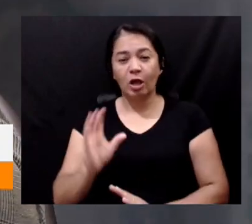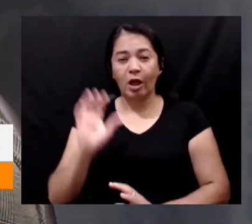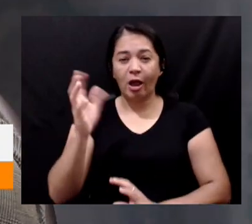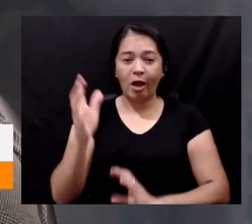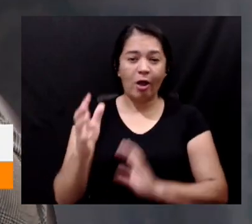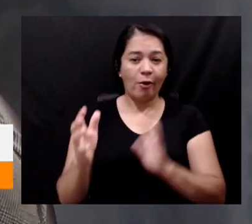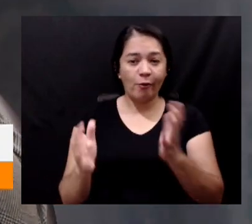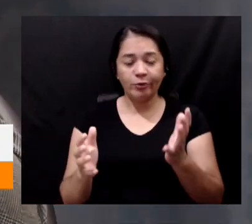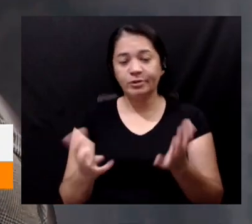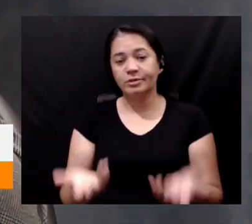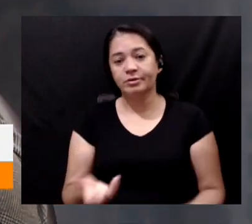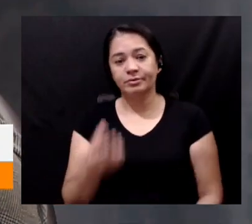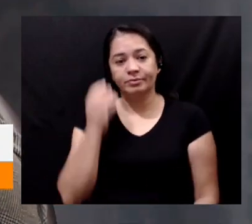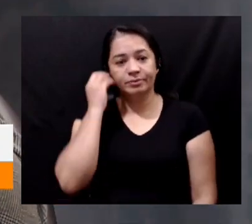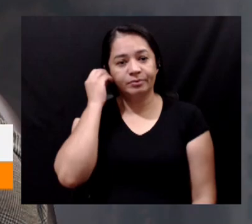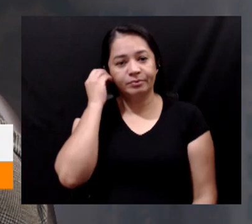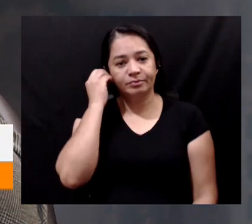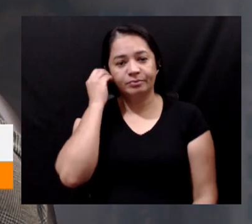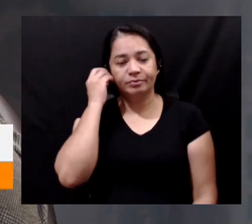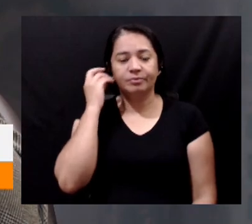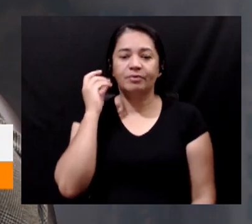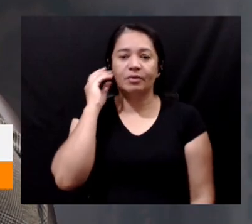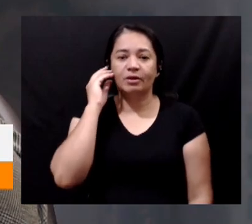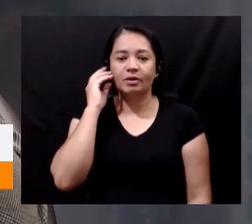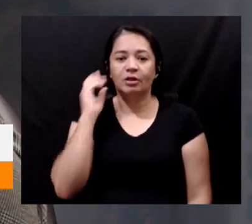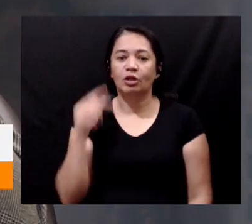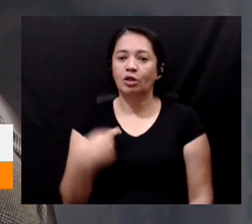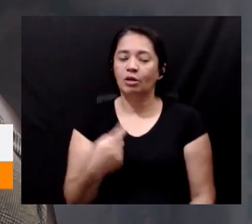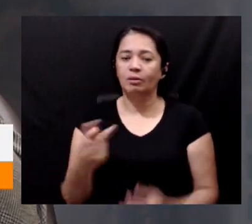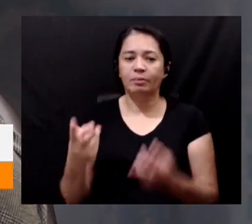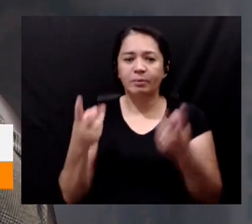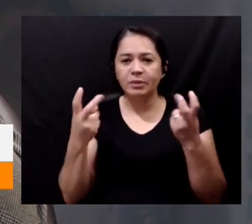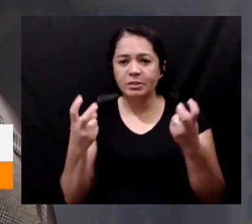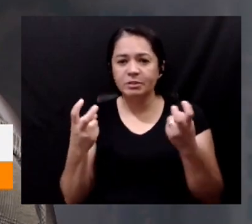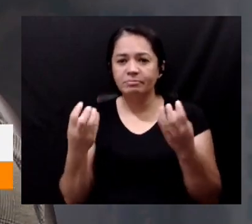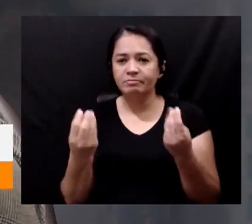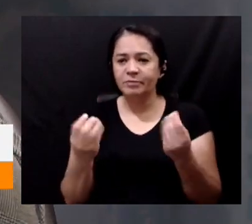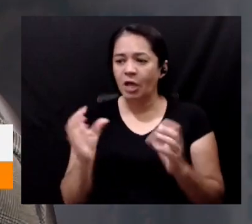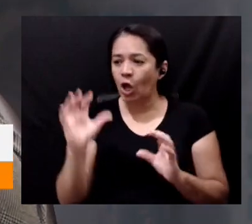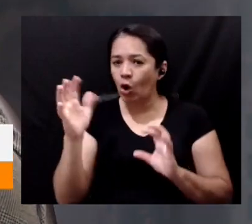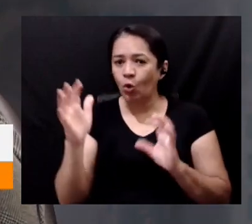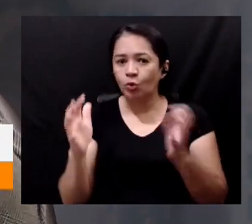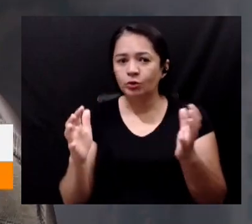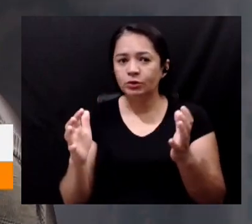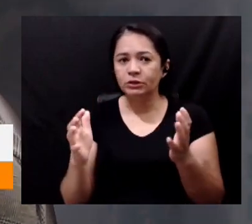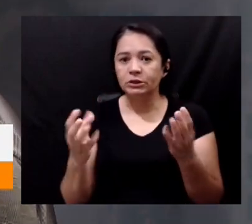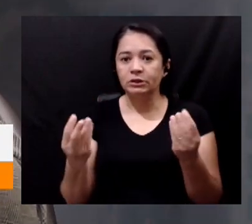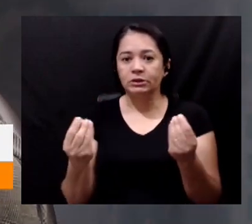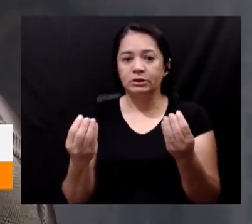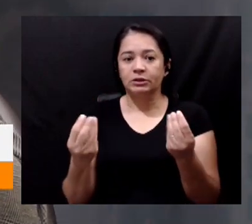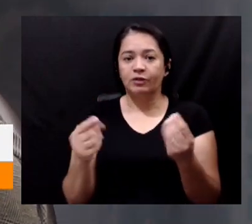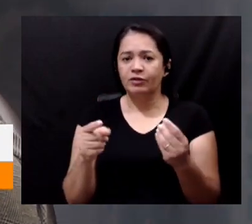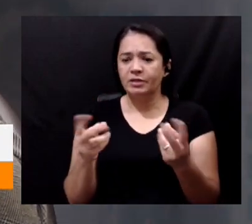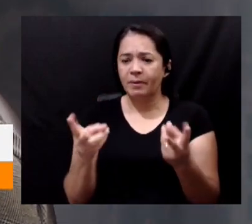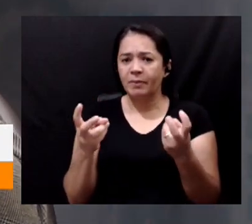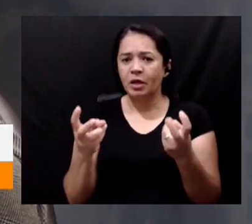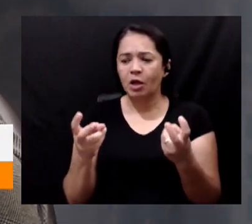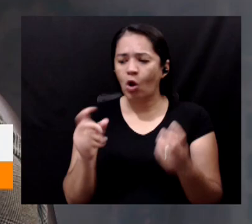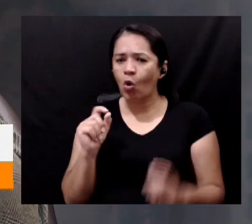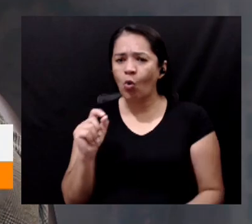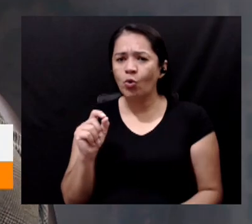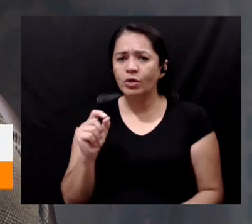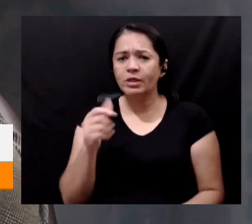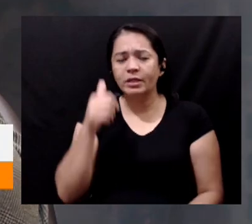então quando a gente vê esses casos de extrema que chega num ápice, você vê que conexão que esse pai tem com essa